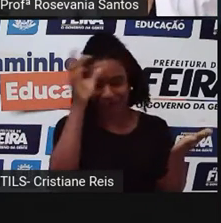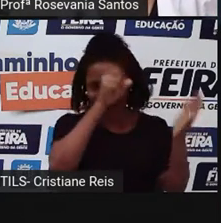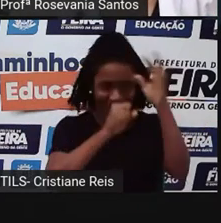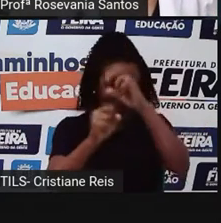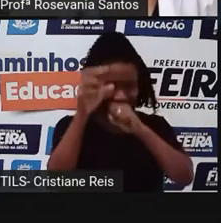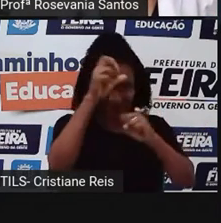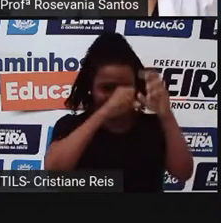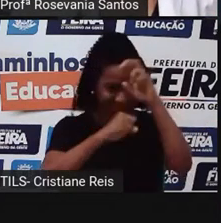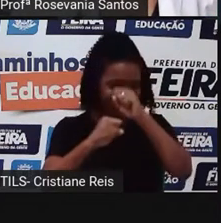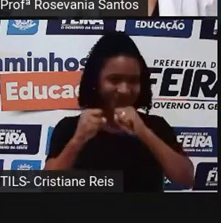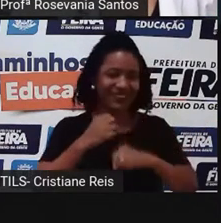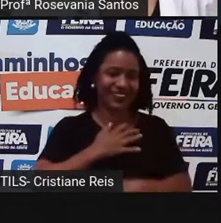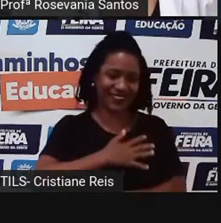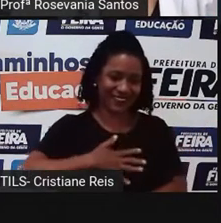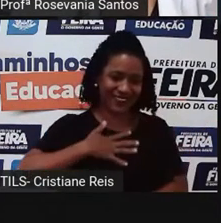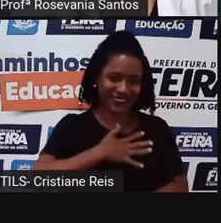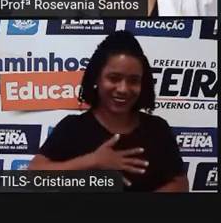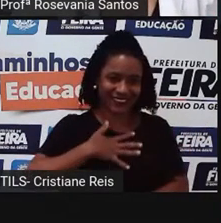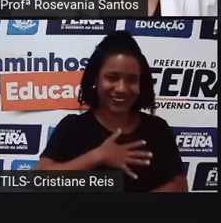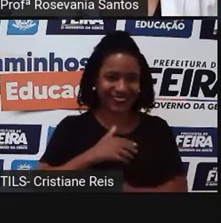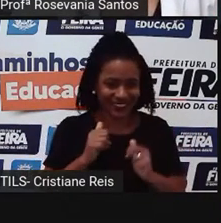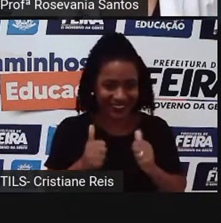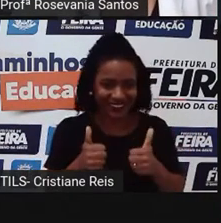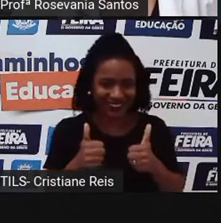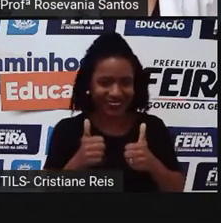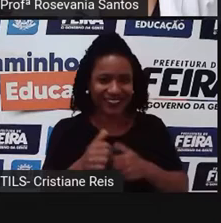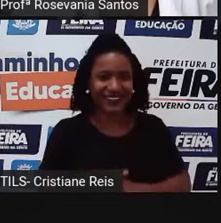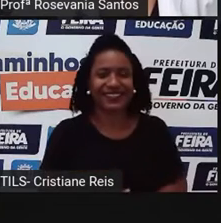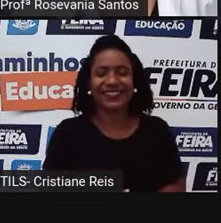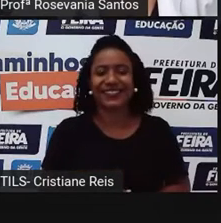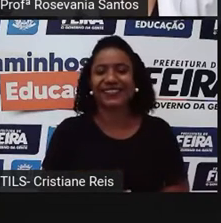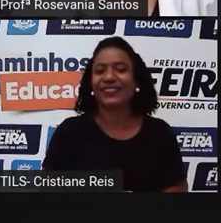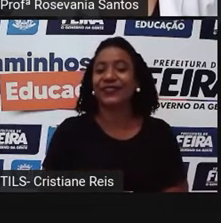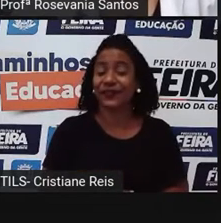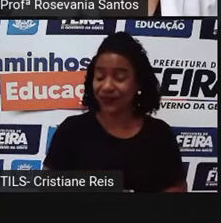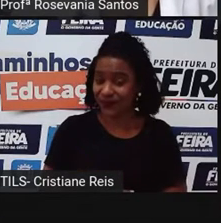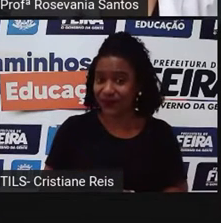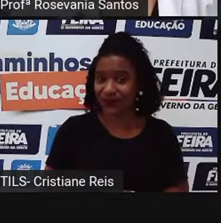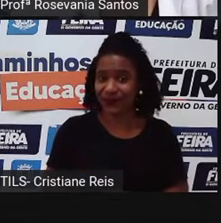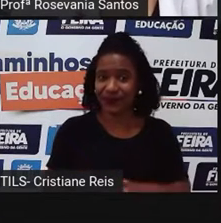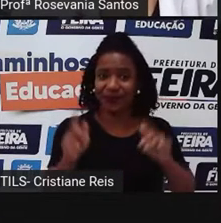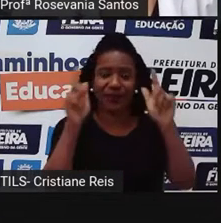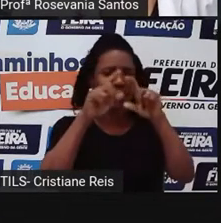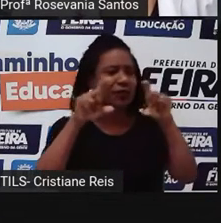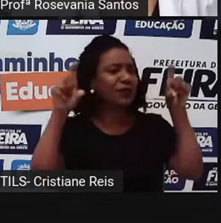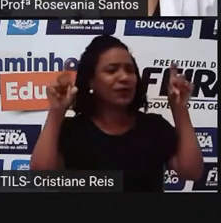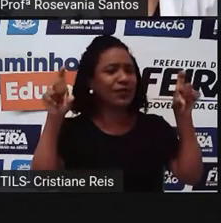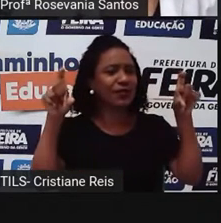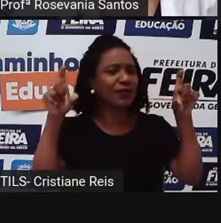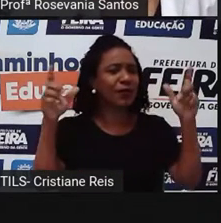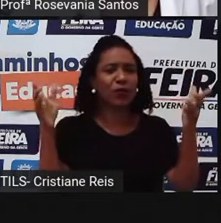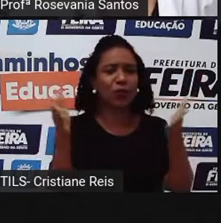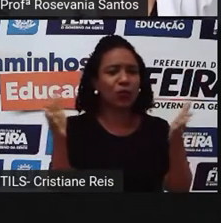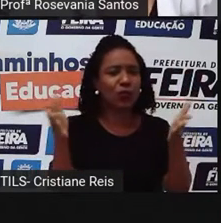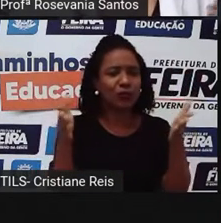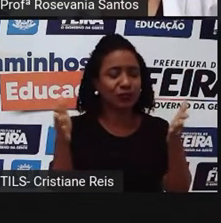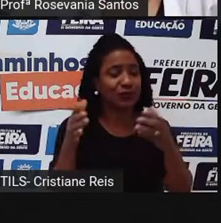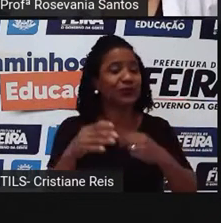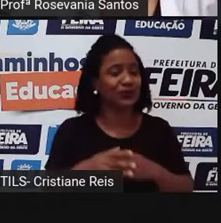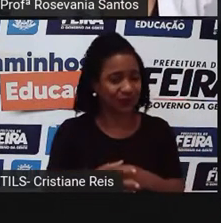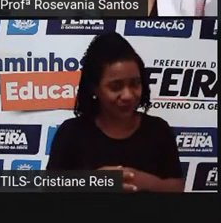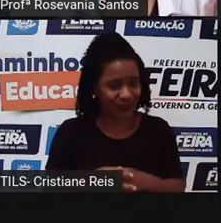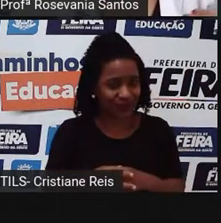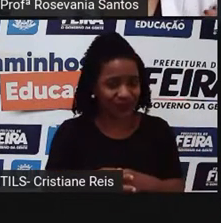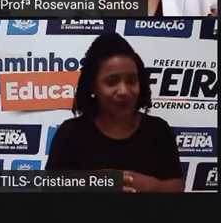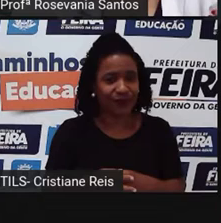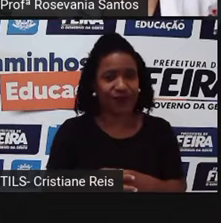bastante as nossas aulas. Vamos lá? Bom, então, né, qual seria, né, esse tema, né, da aula de hoje? Na